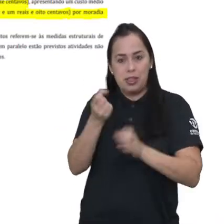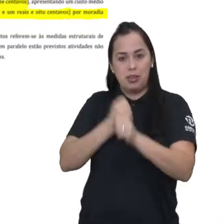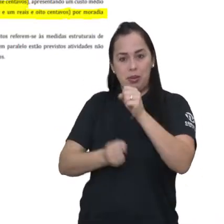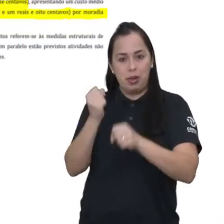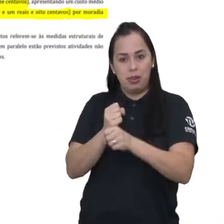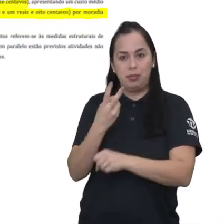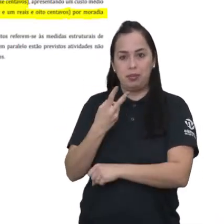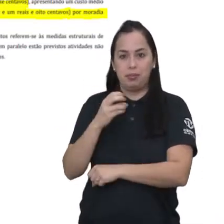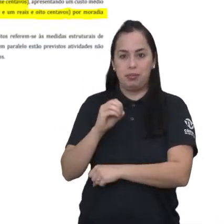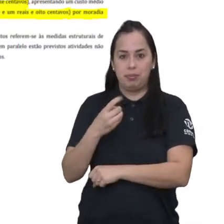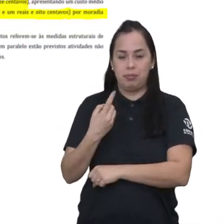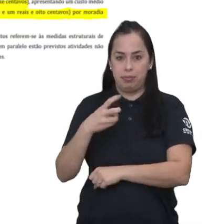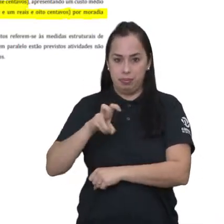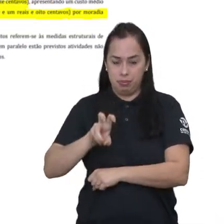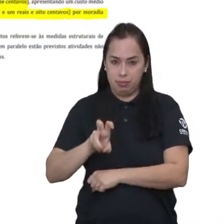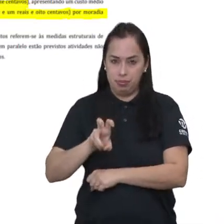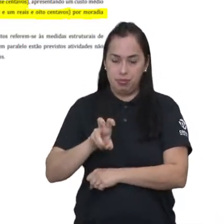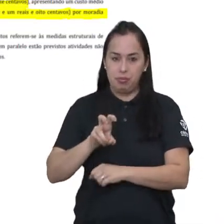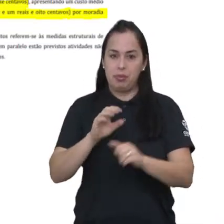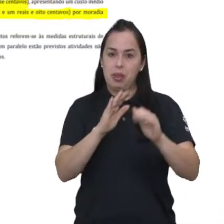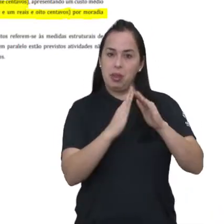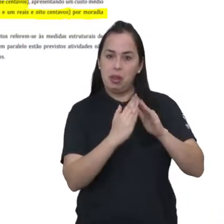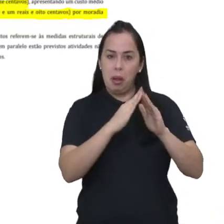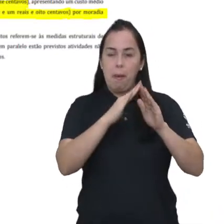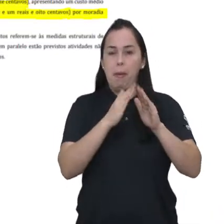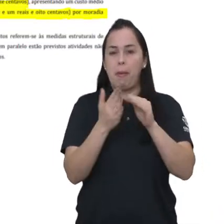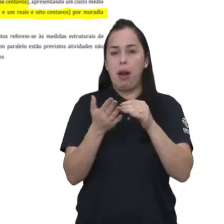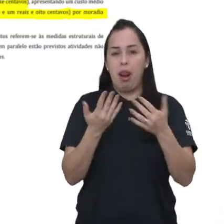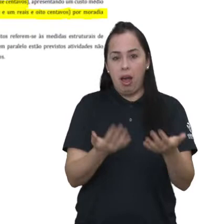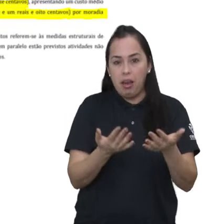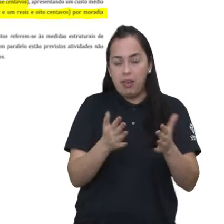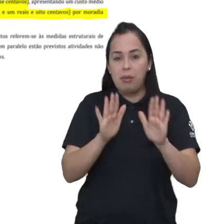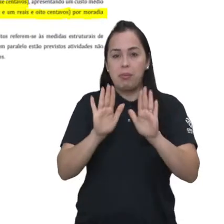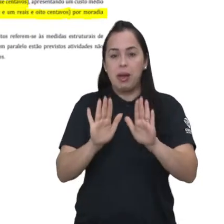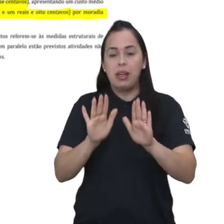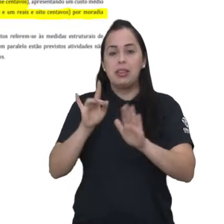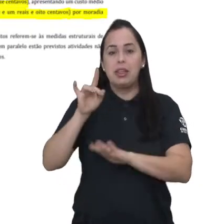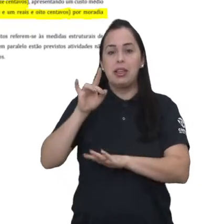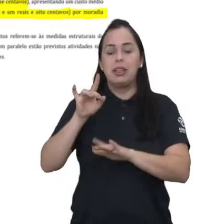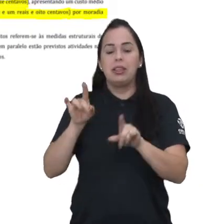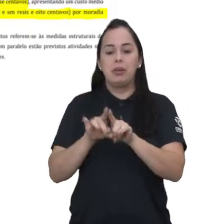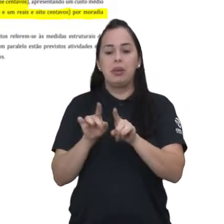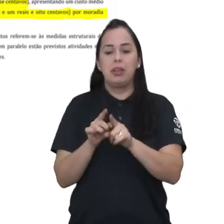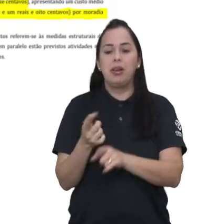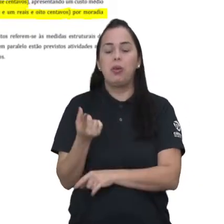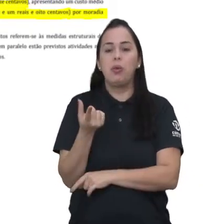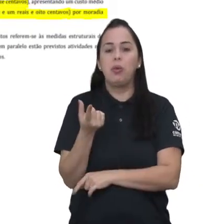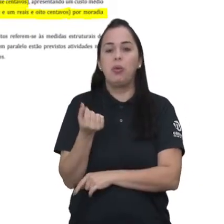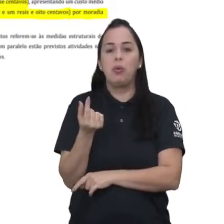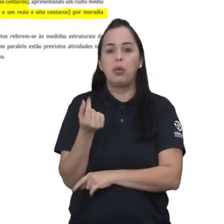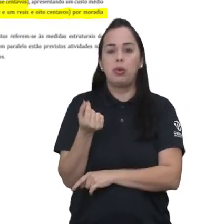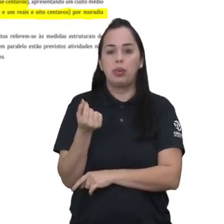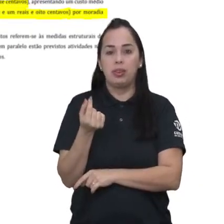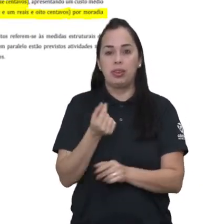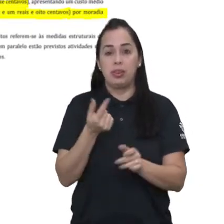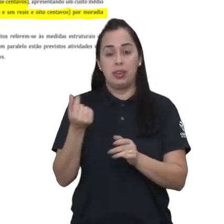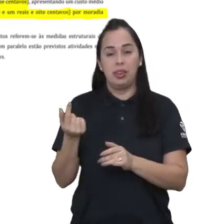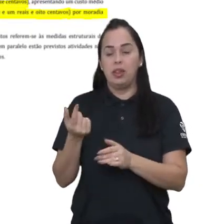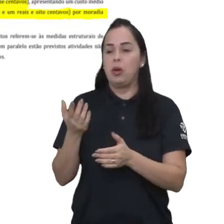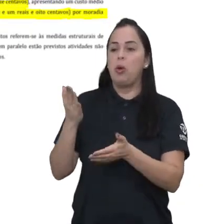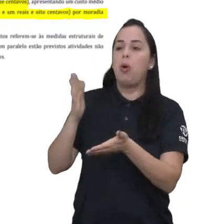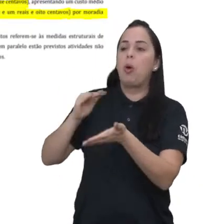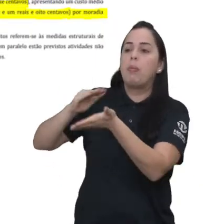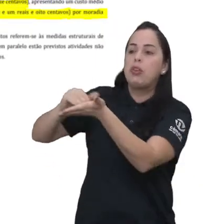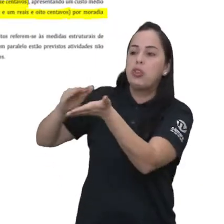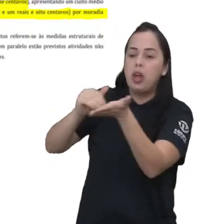lá os níveis de risco, a maior parte está em risco médio e risco baixo. E aqui a gente tem os custos. Os custos de